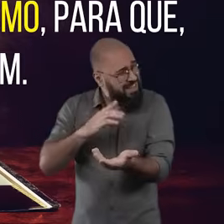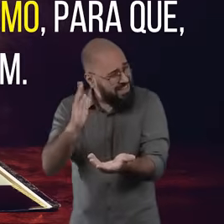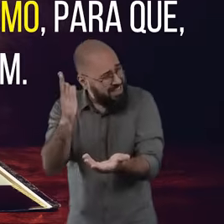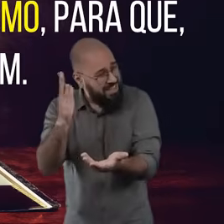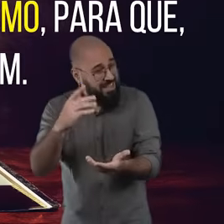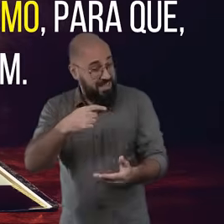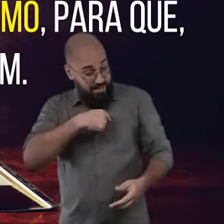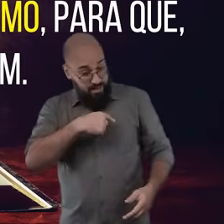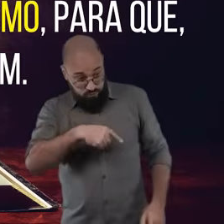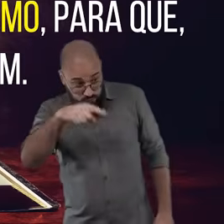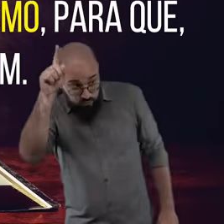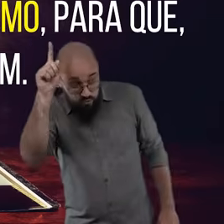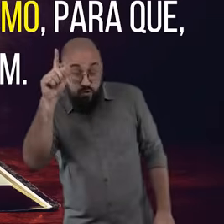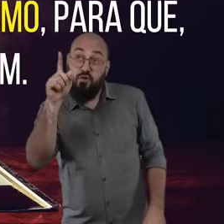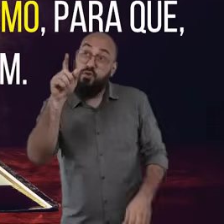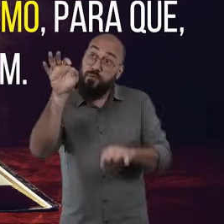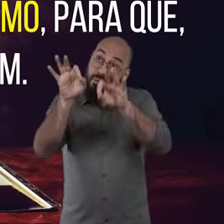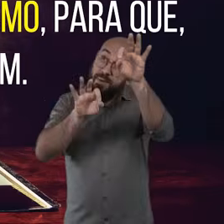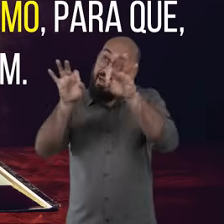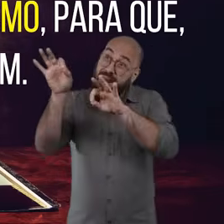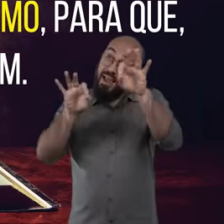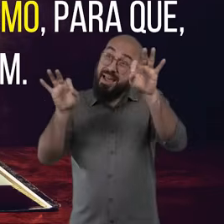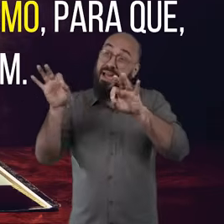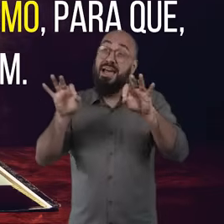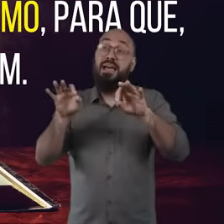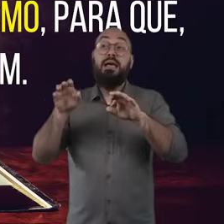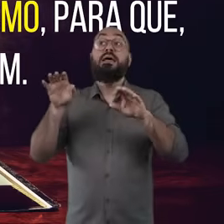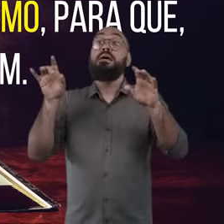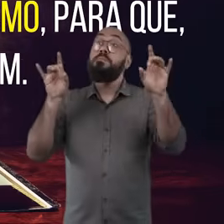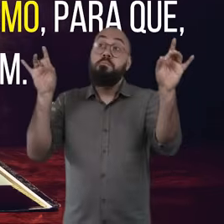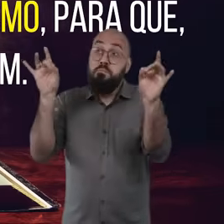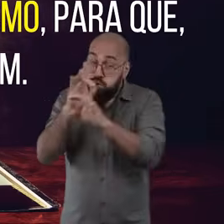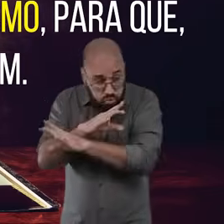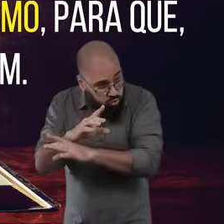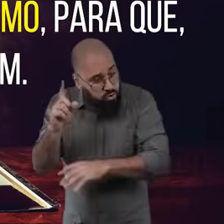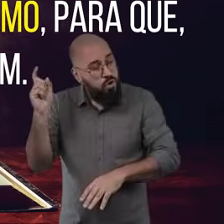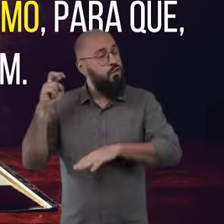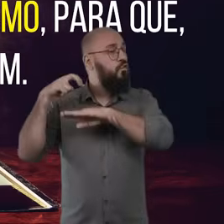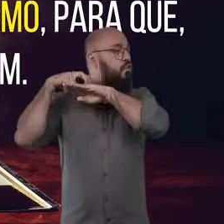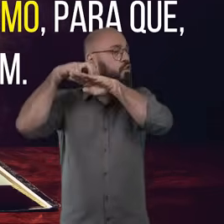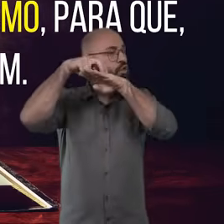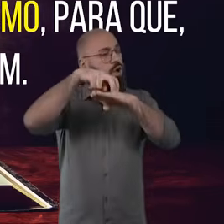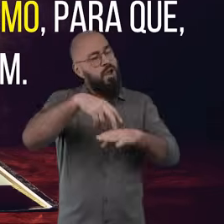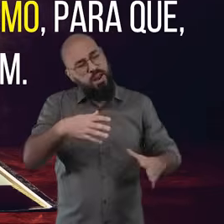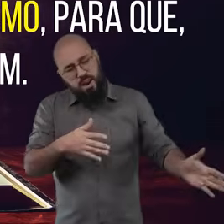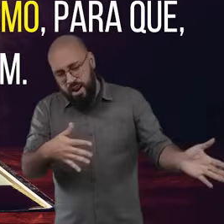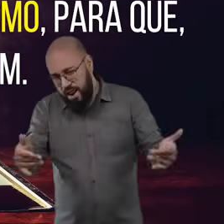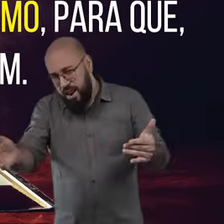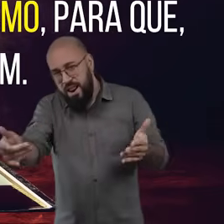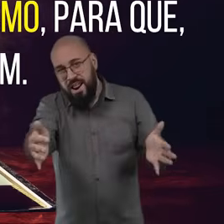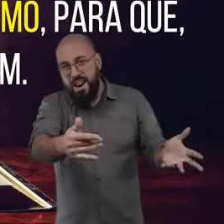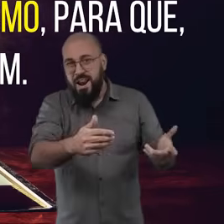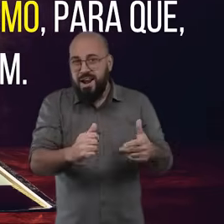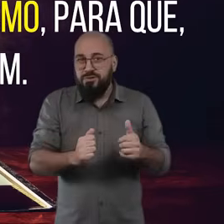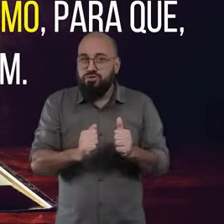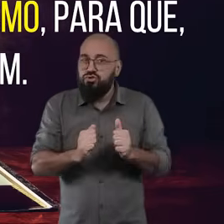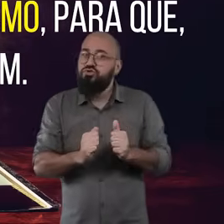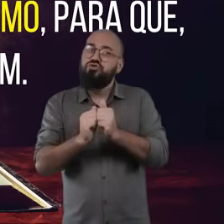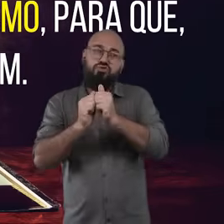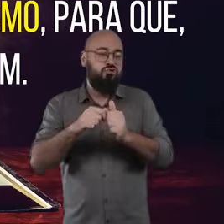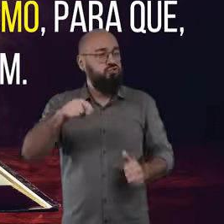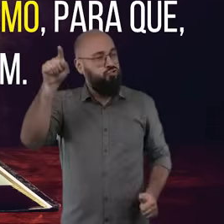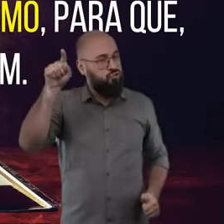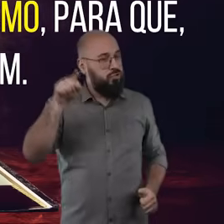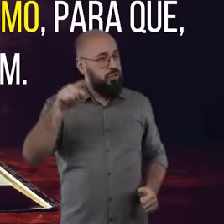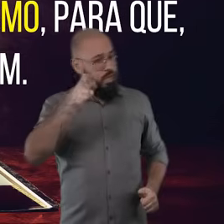vou preparar um lugar para vocês. E quando eu for e preparar um lugar, voltarei e os receberei para mim mesmo.